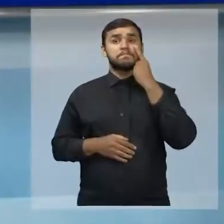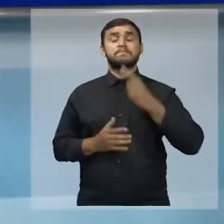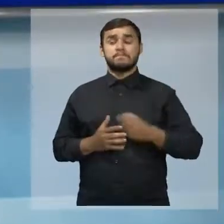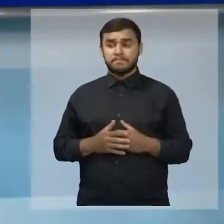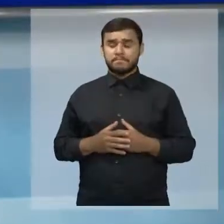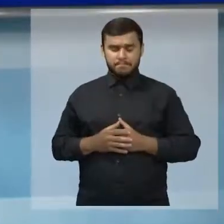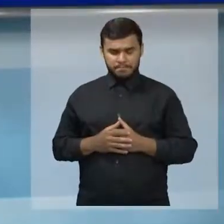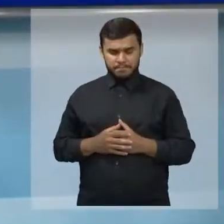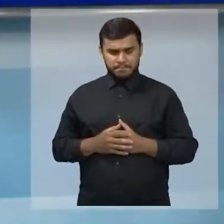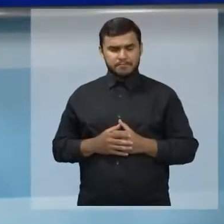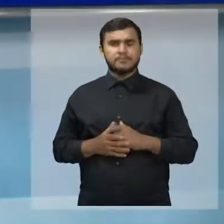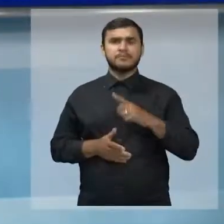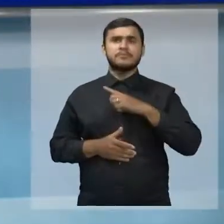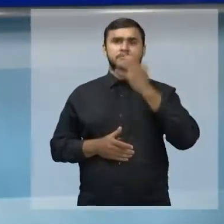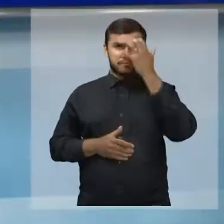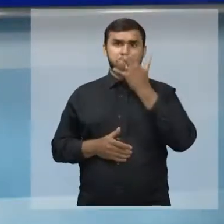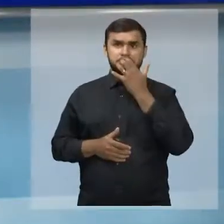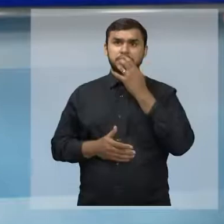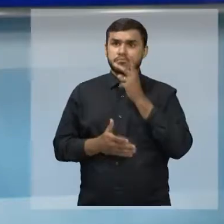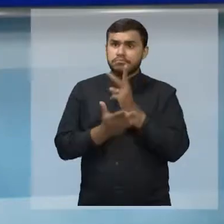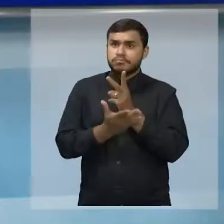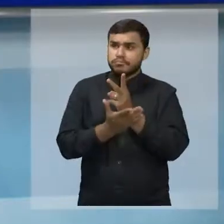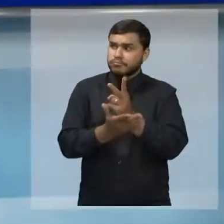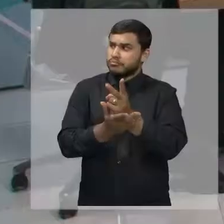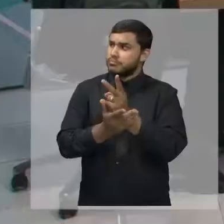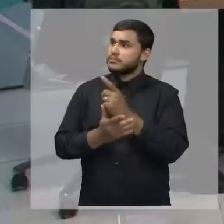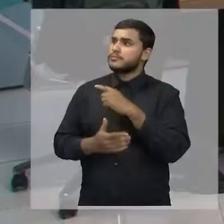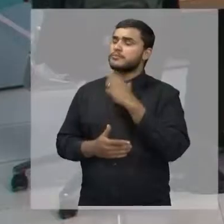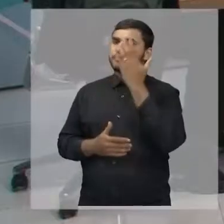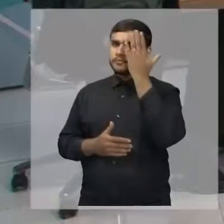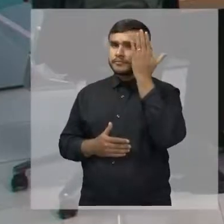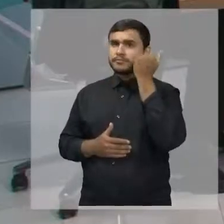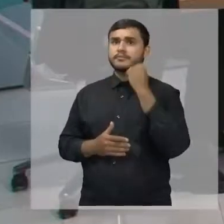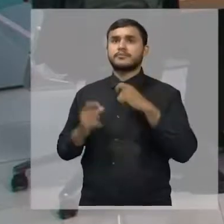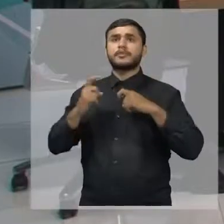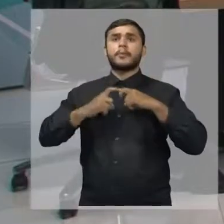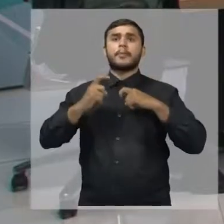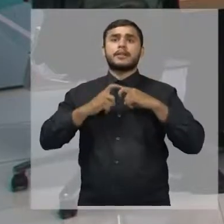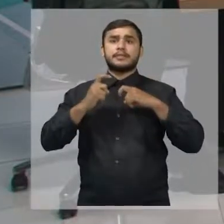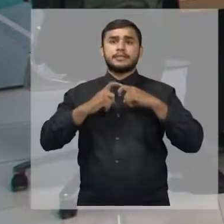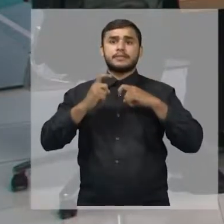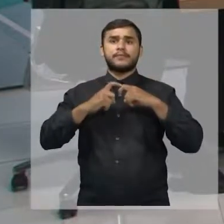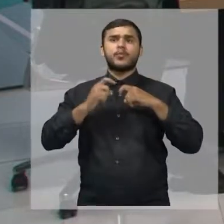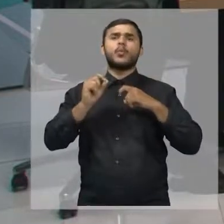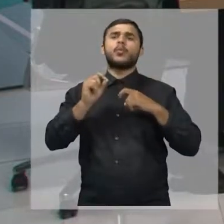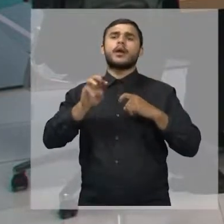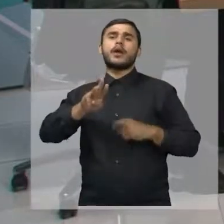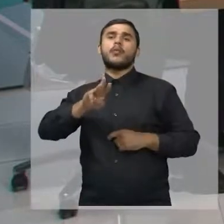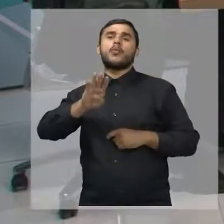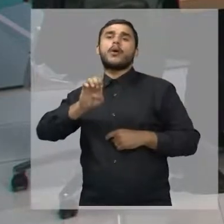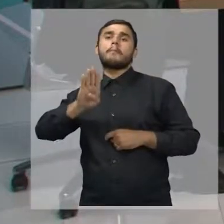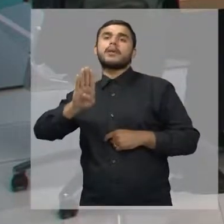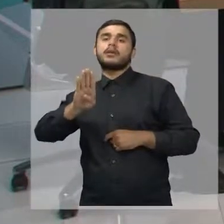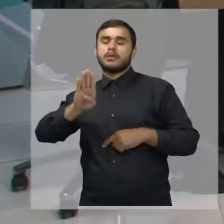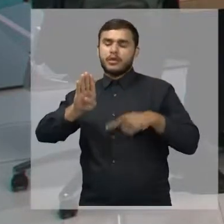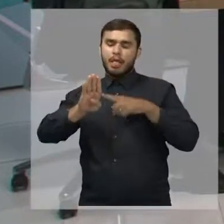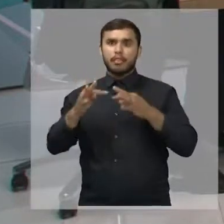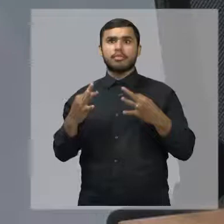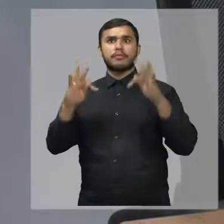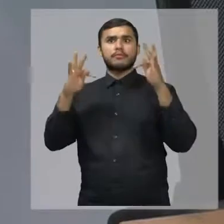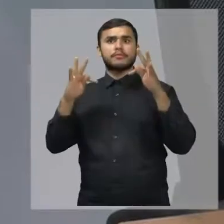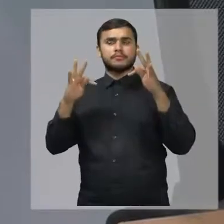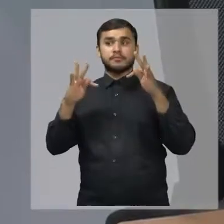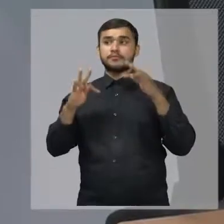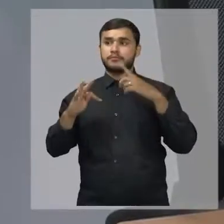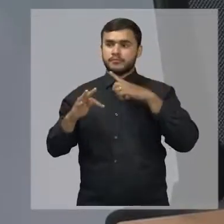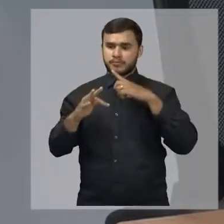se concretizando. A telemedicina, ou a web medicine, está bem claro, né? Cirurgia